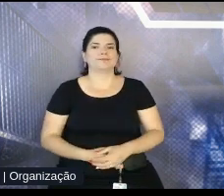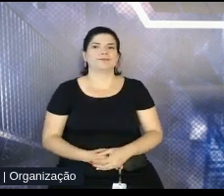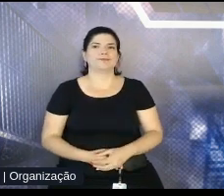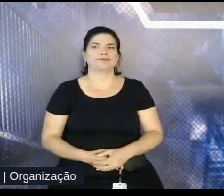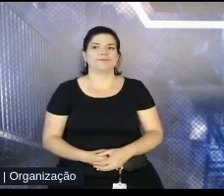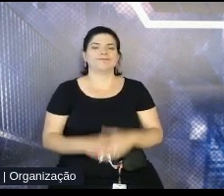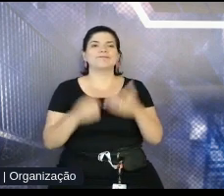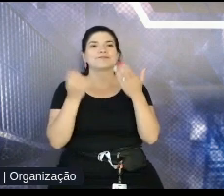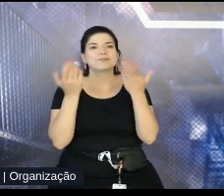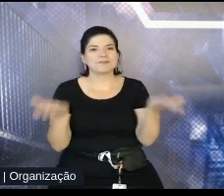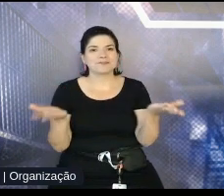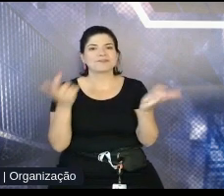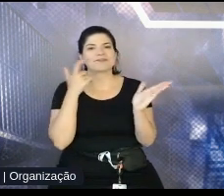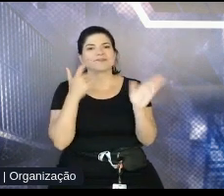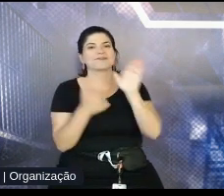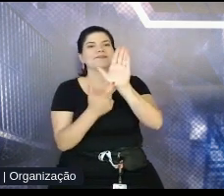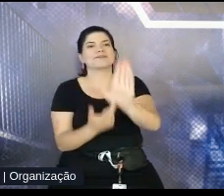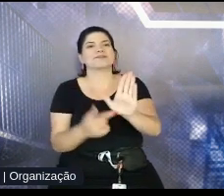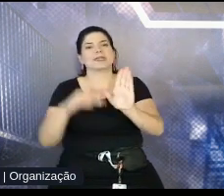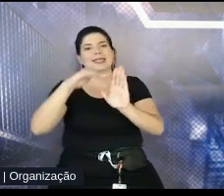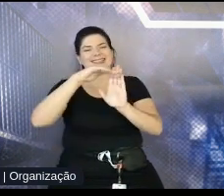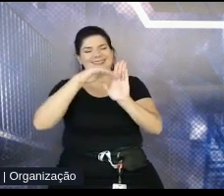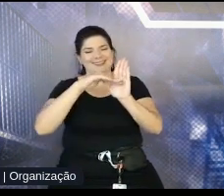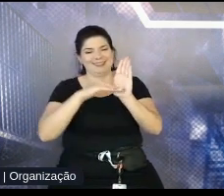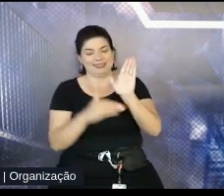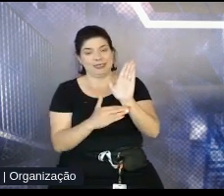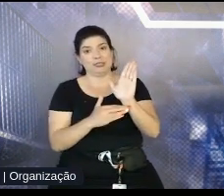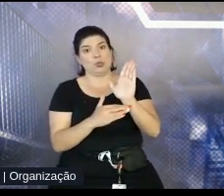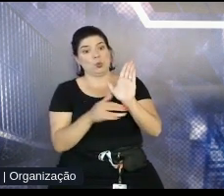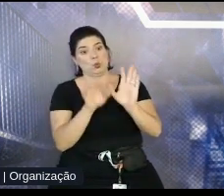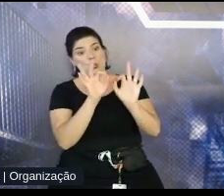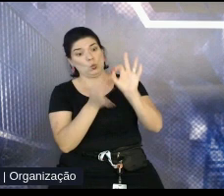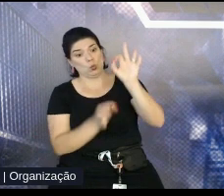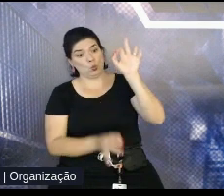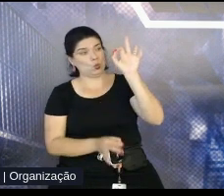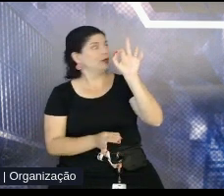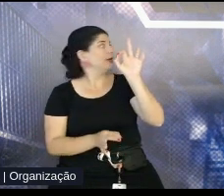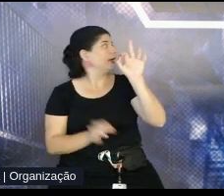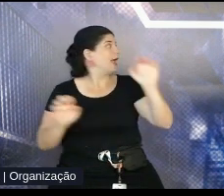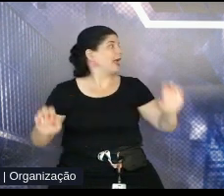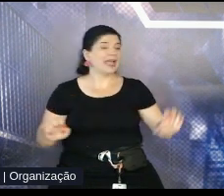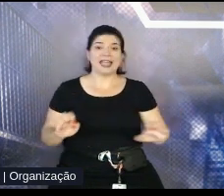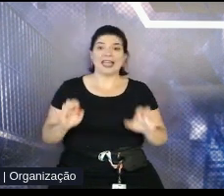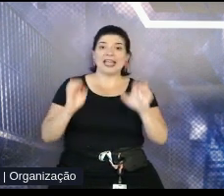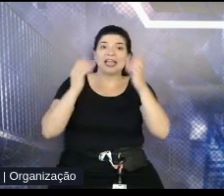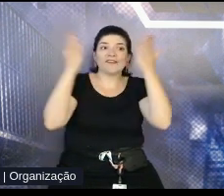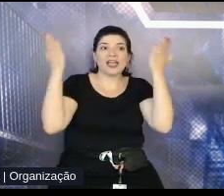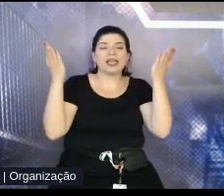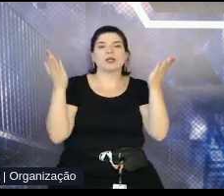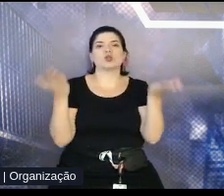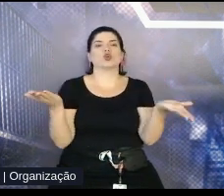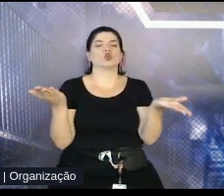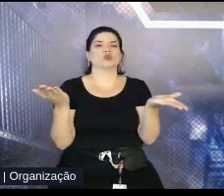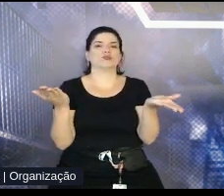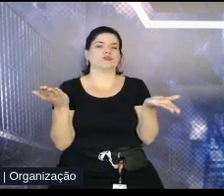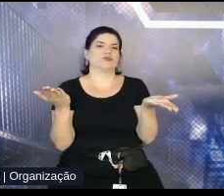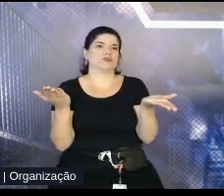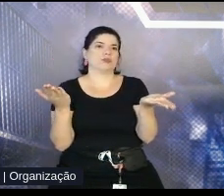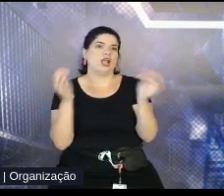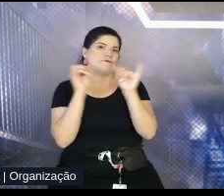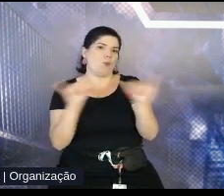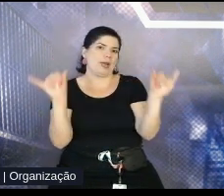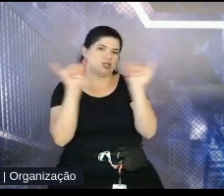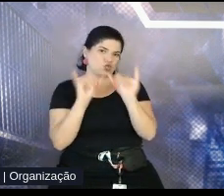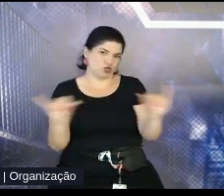Então, pessoal, trouxe aqui uma lista gigante aqui, né, de eventos, de periódicos, que se você quer